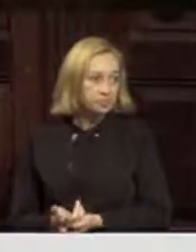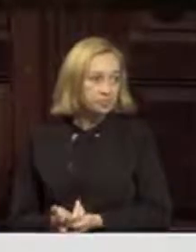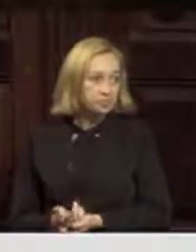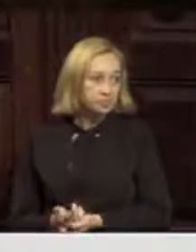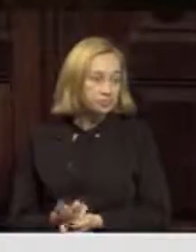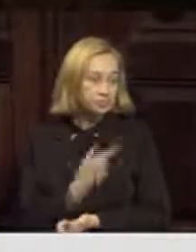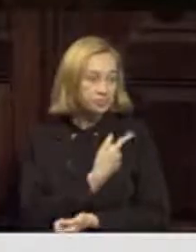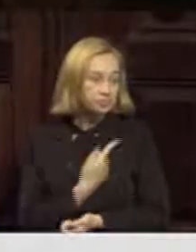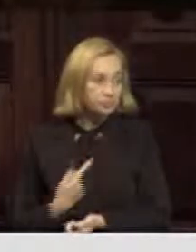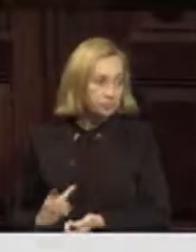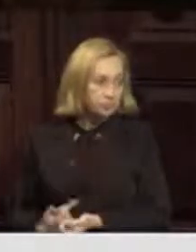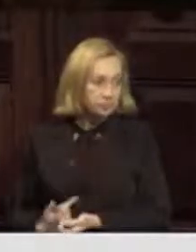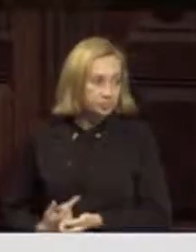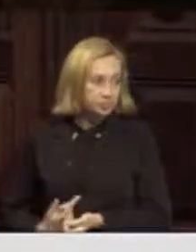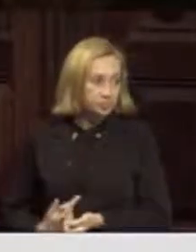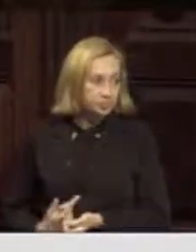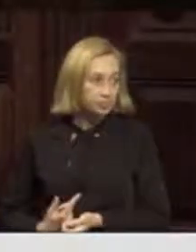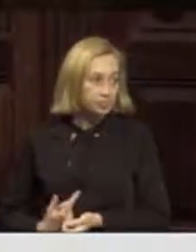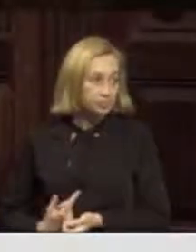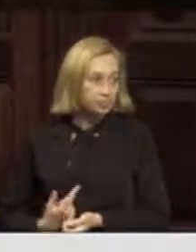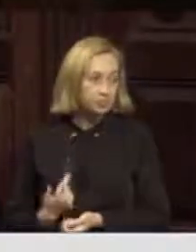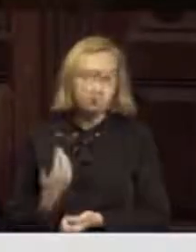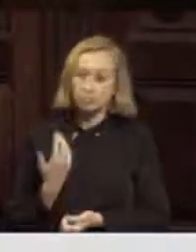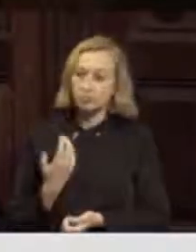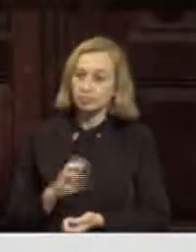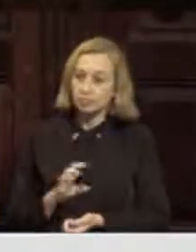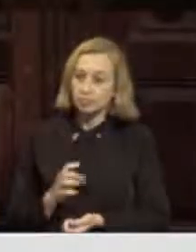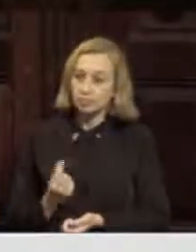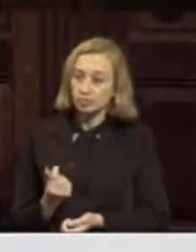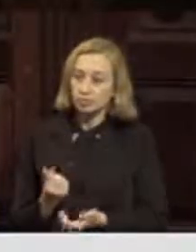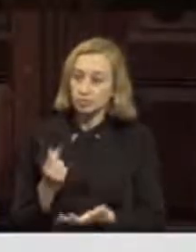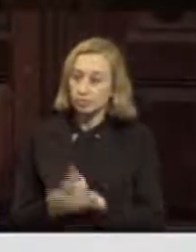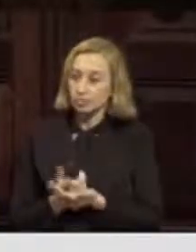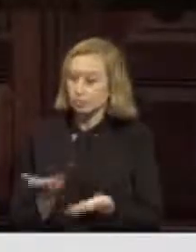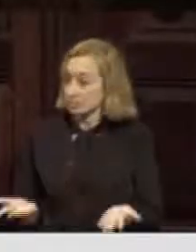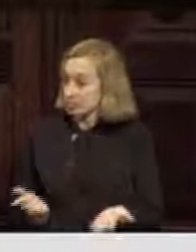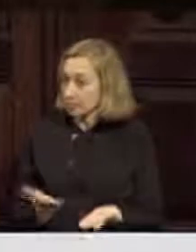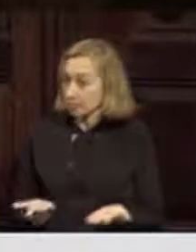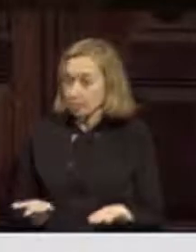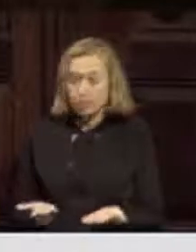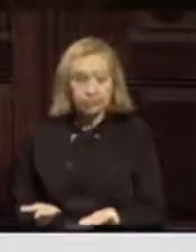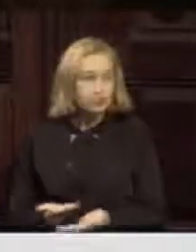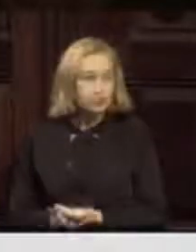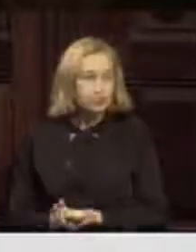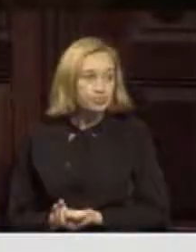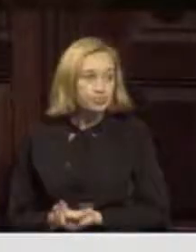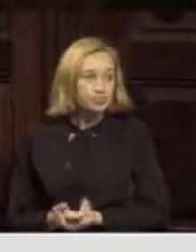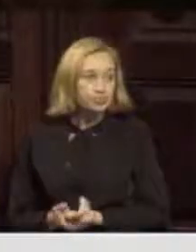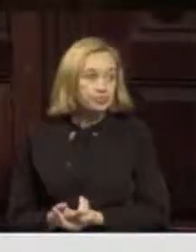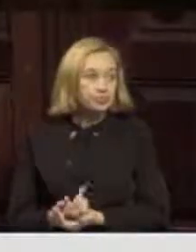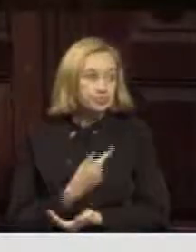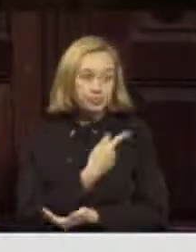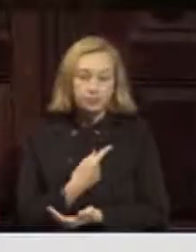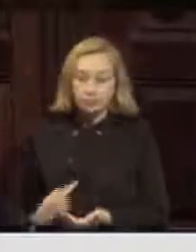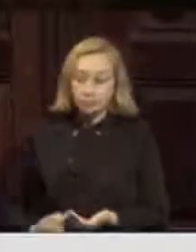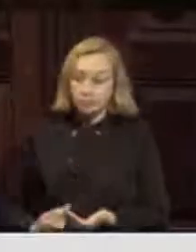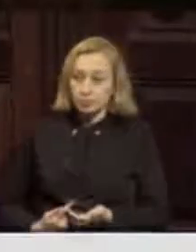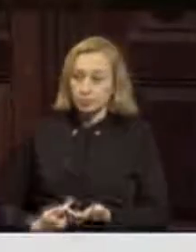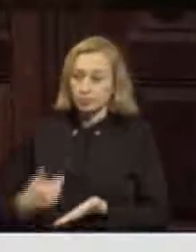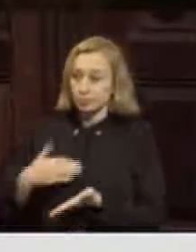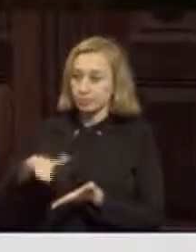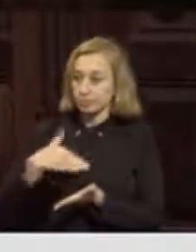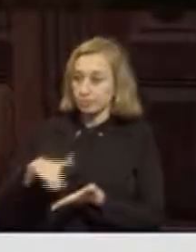negam os investimentos mínimos. O governo e as suas secretarias não se